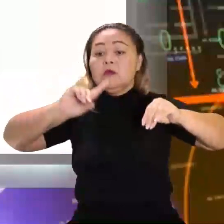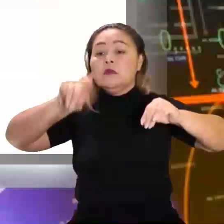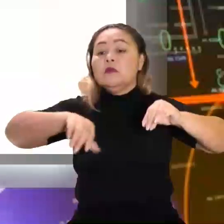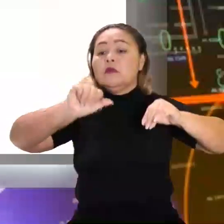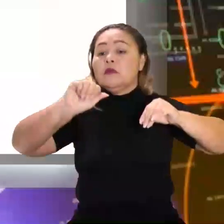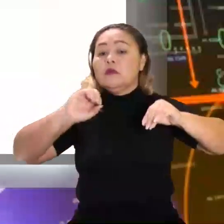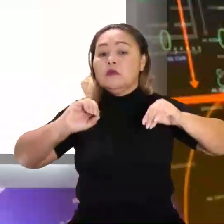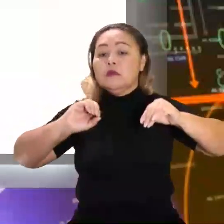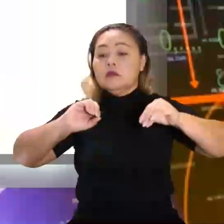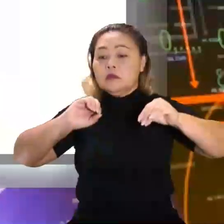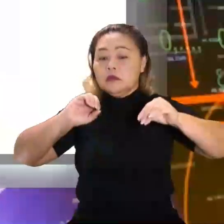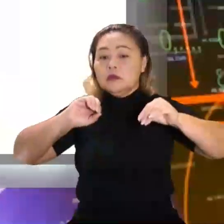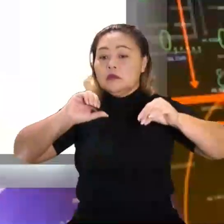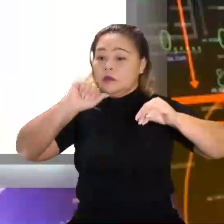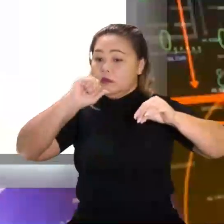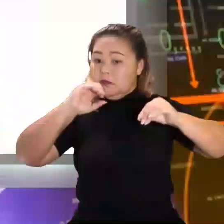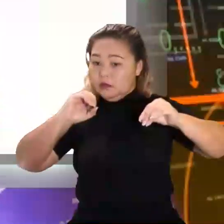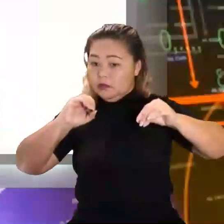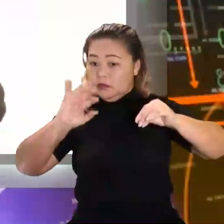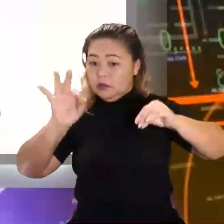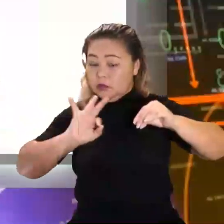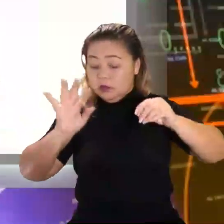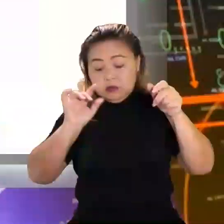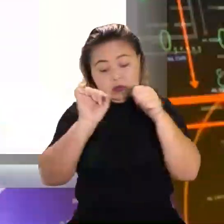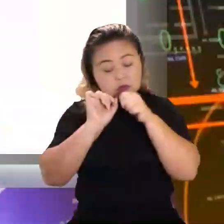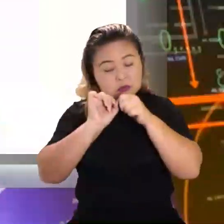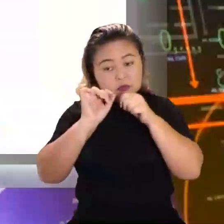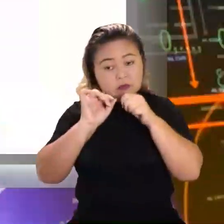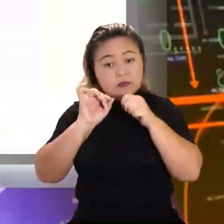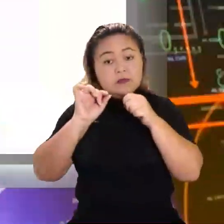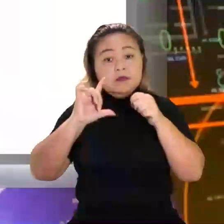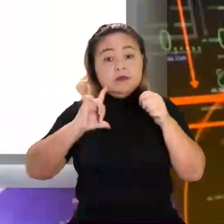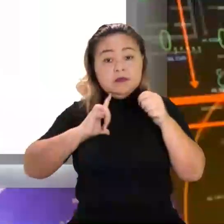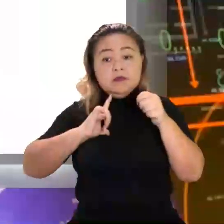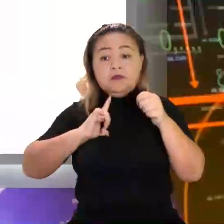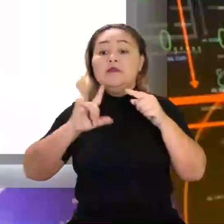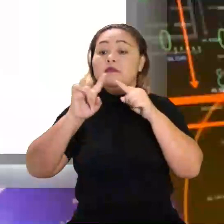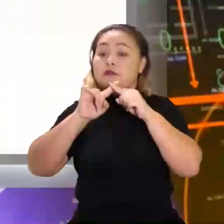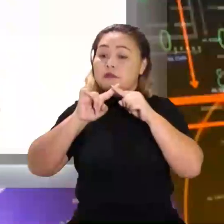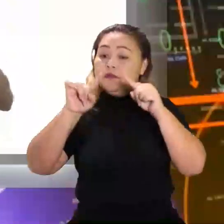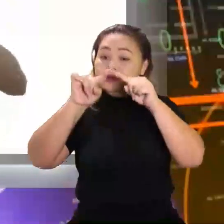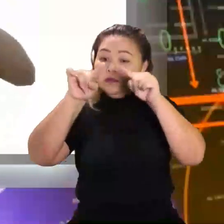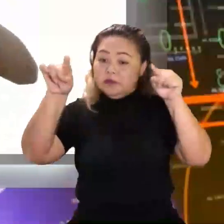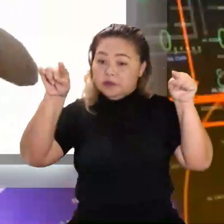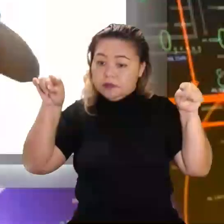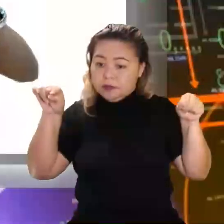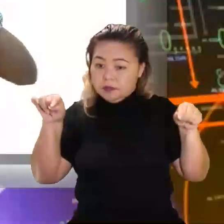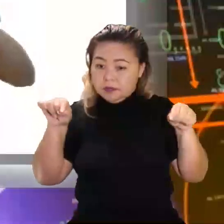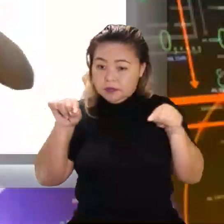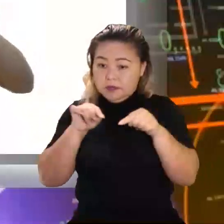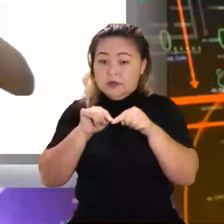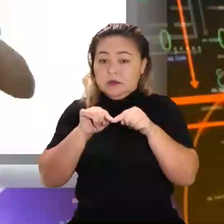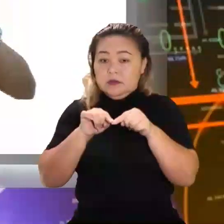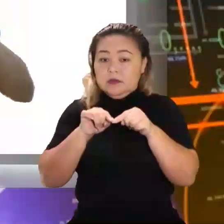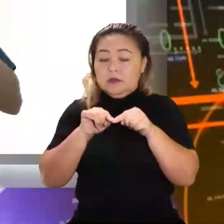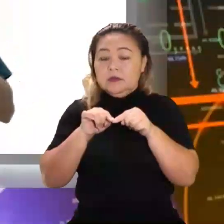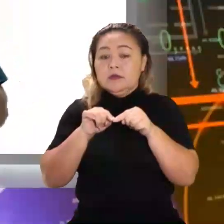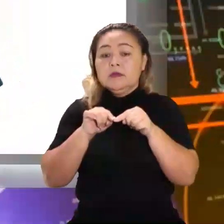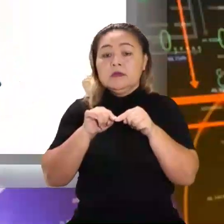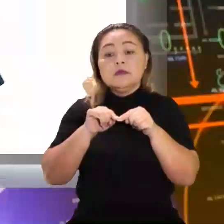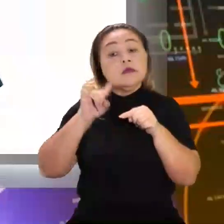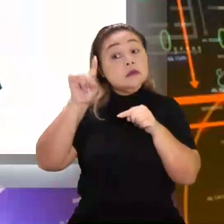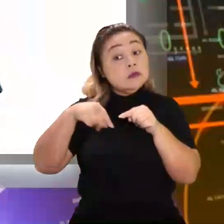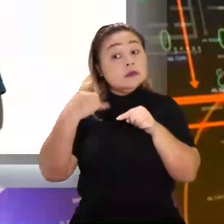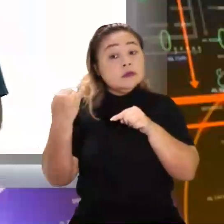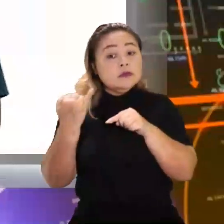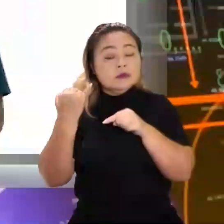sem dobrar nada, nós tínhamos o A0, ou seja, não fiz nenhum movimento, mas tínhamos um retângulo, né? A folha já é um retângulo. Então isso é